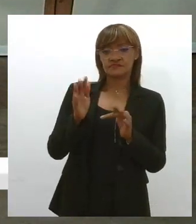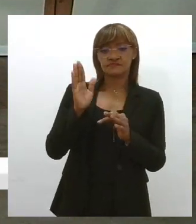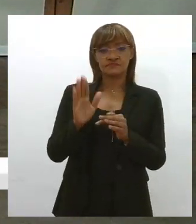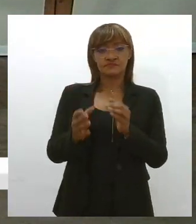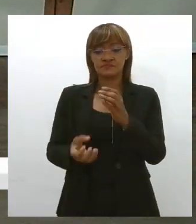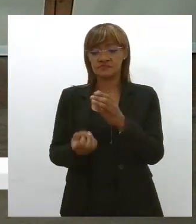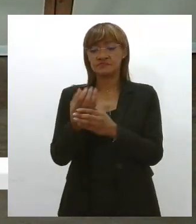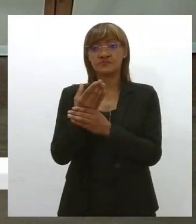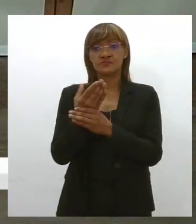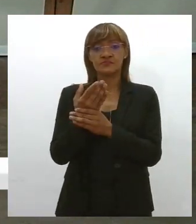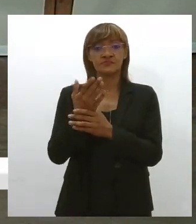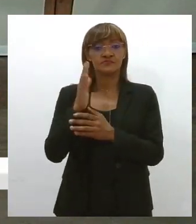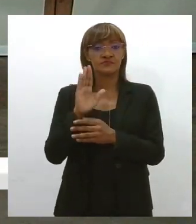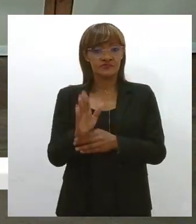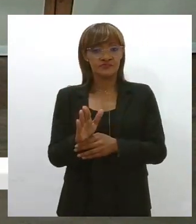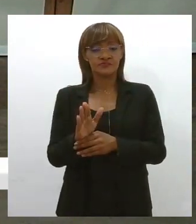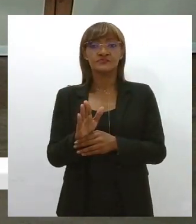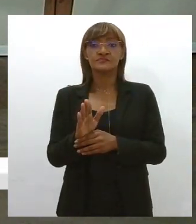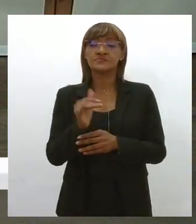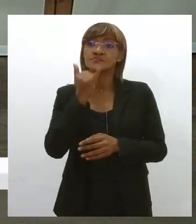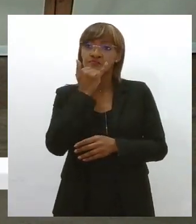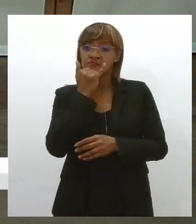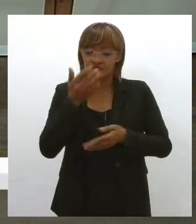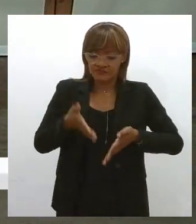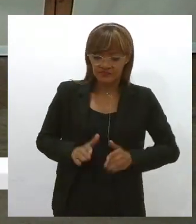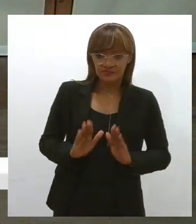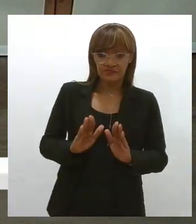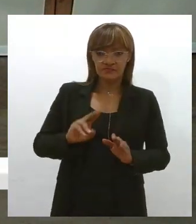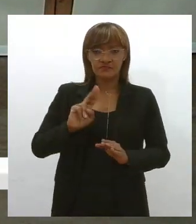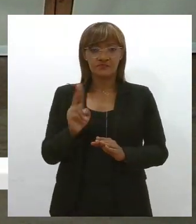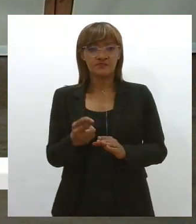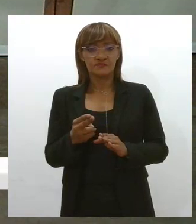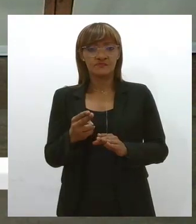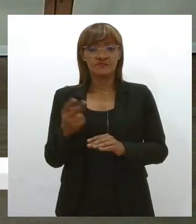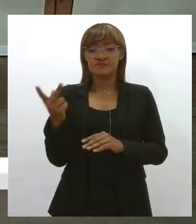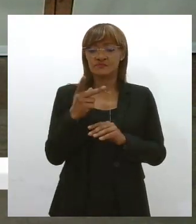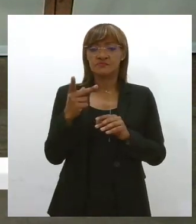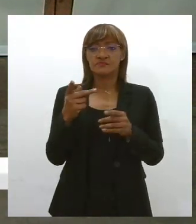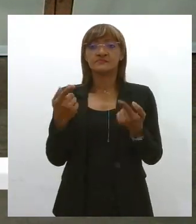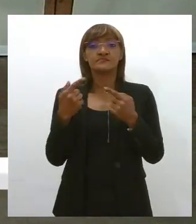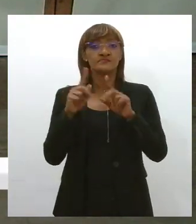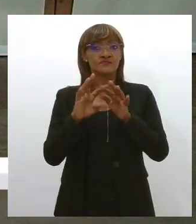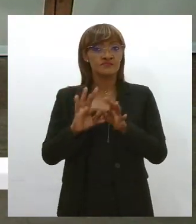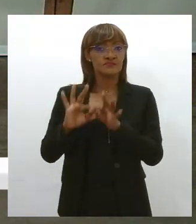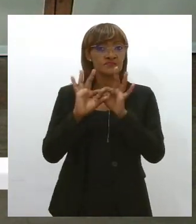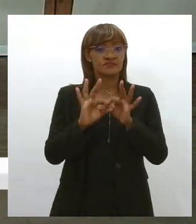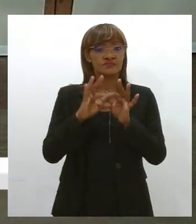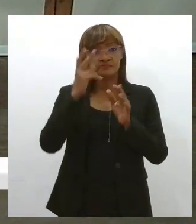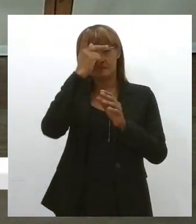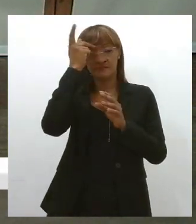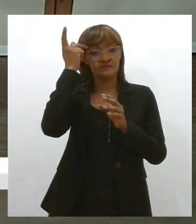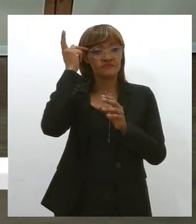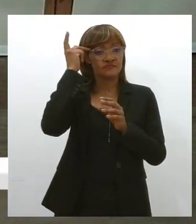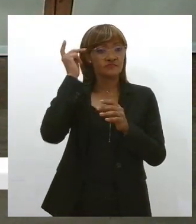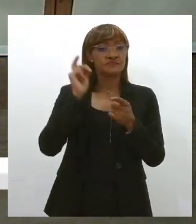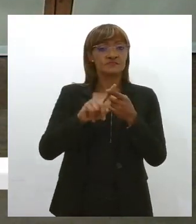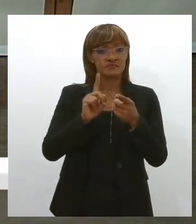uma criança ou da união de pessoas, né, que são rituais também. O próprio ritual da morte, ele